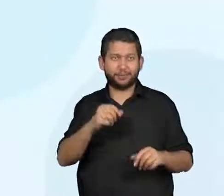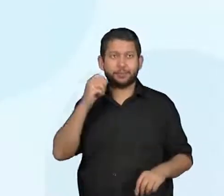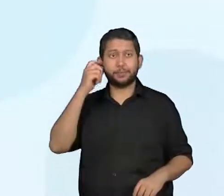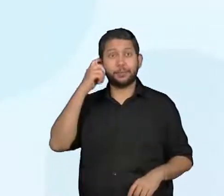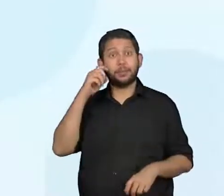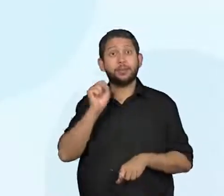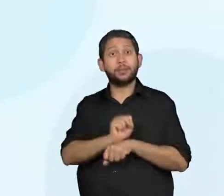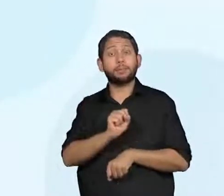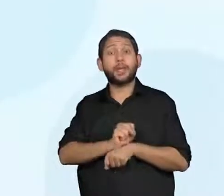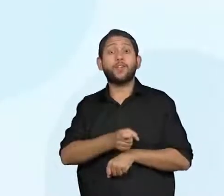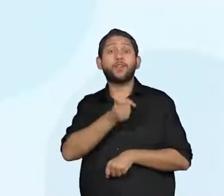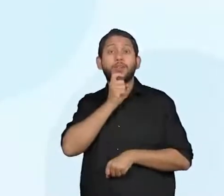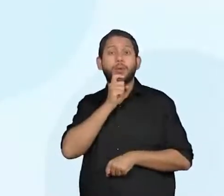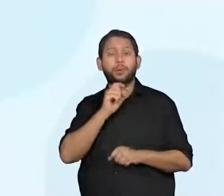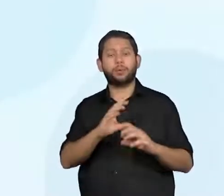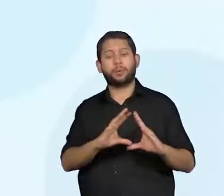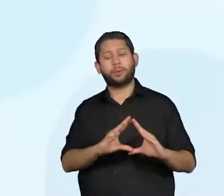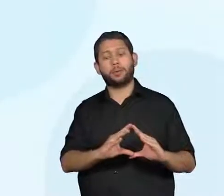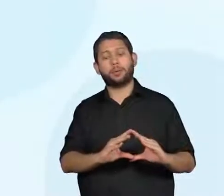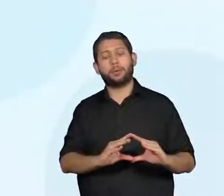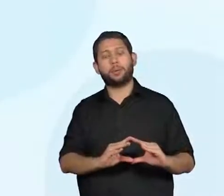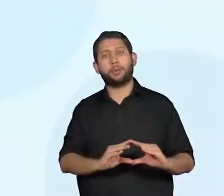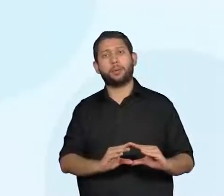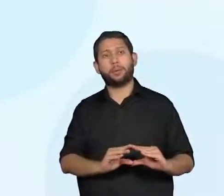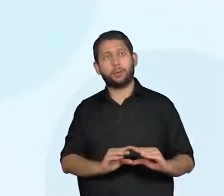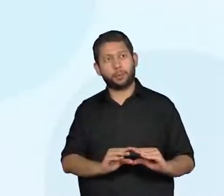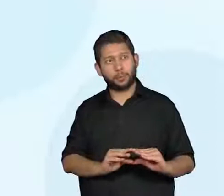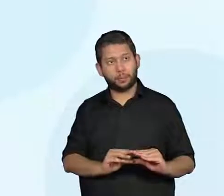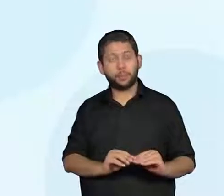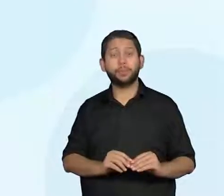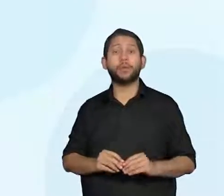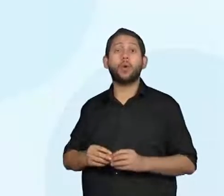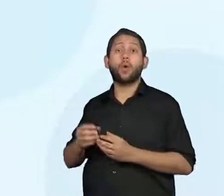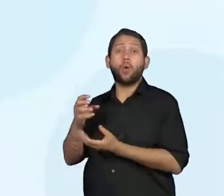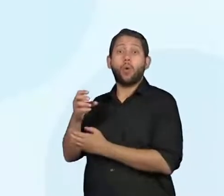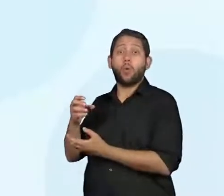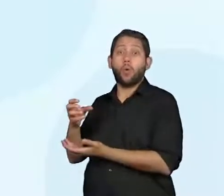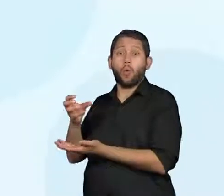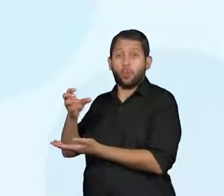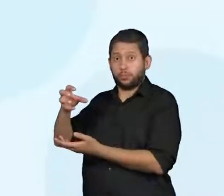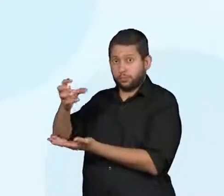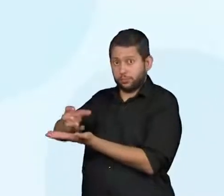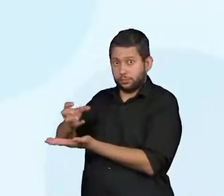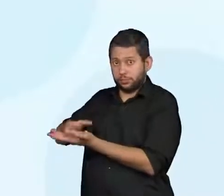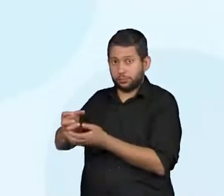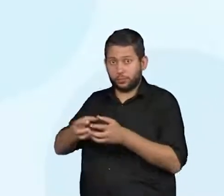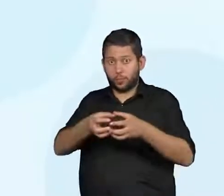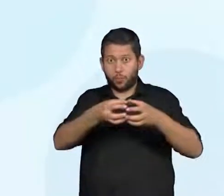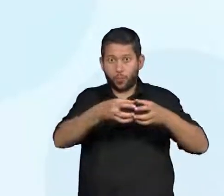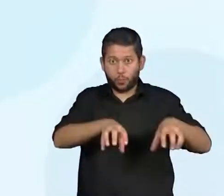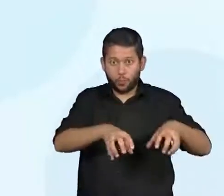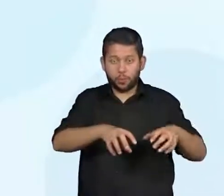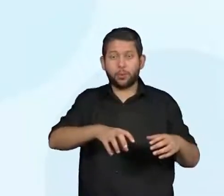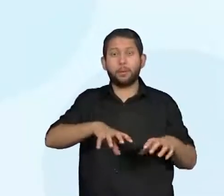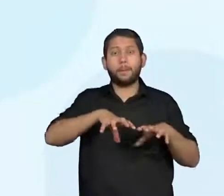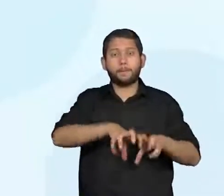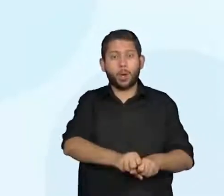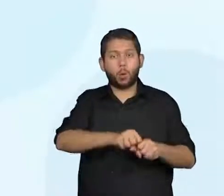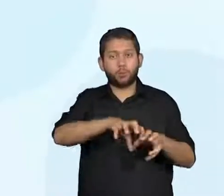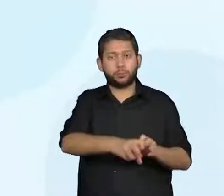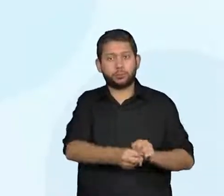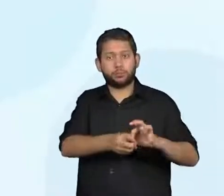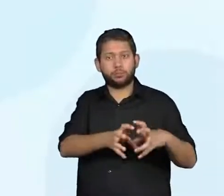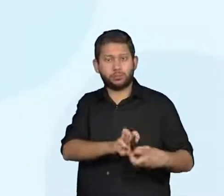Esperar esfriar um pouco e, então, colocar ali um ovo. Mexa com as mãos. Se ficar